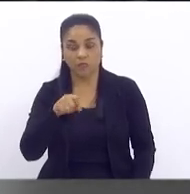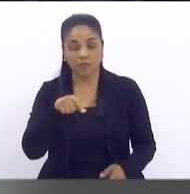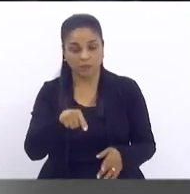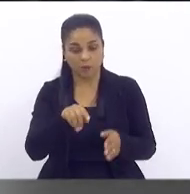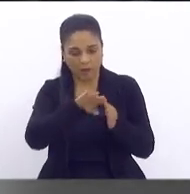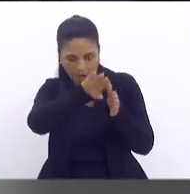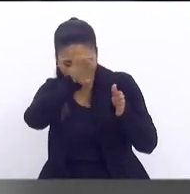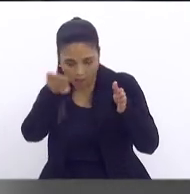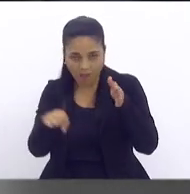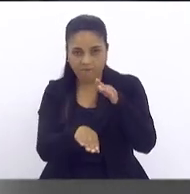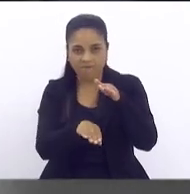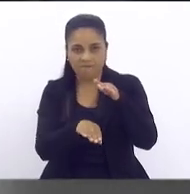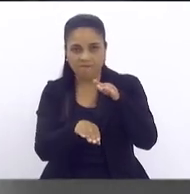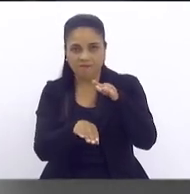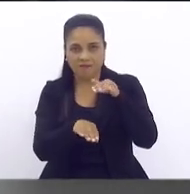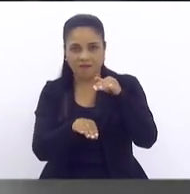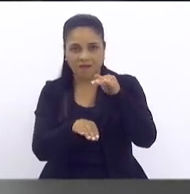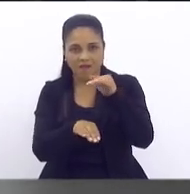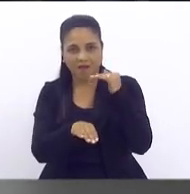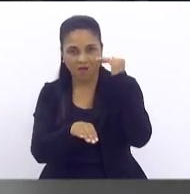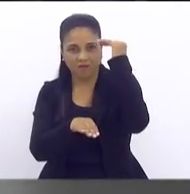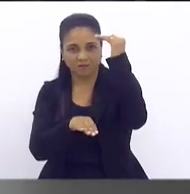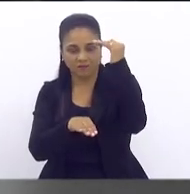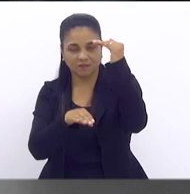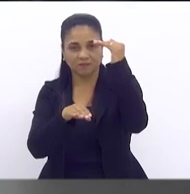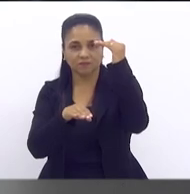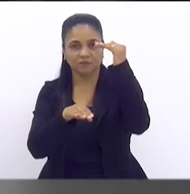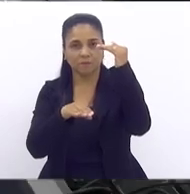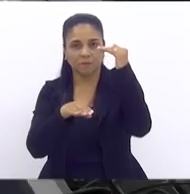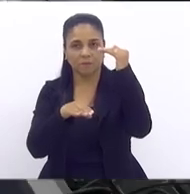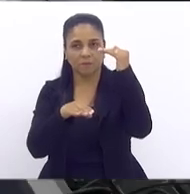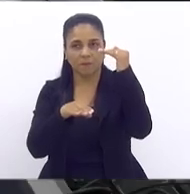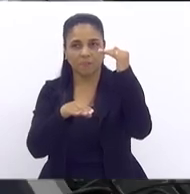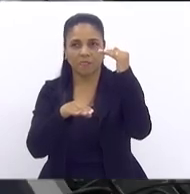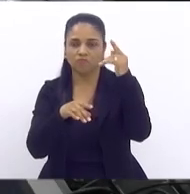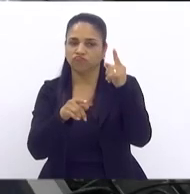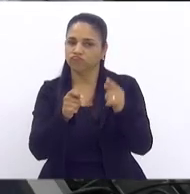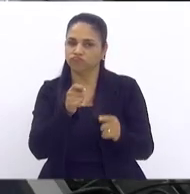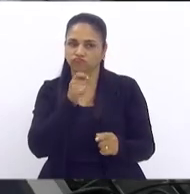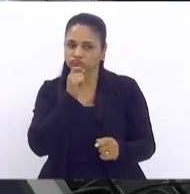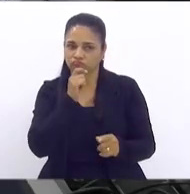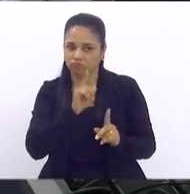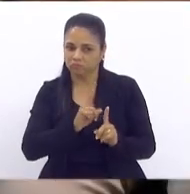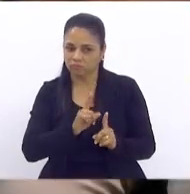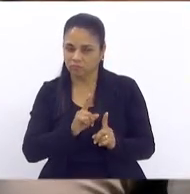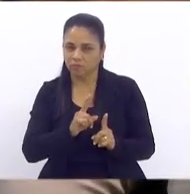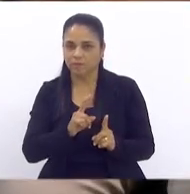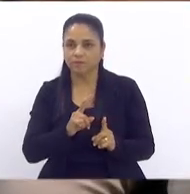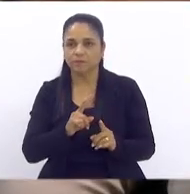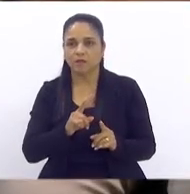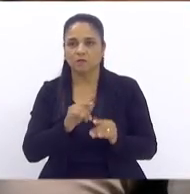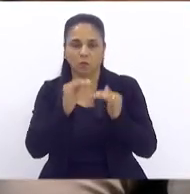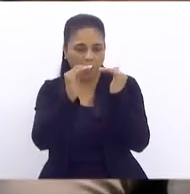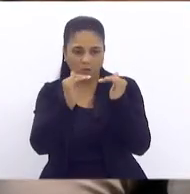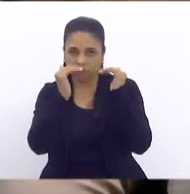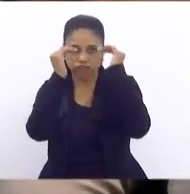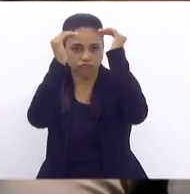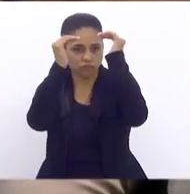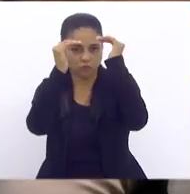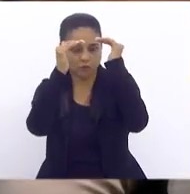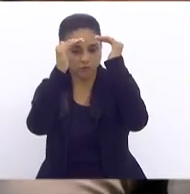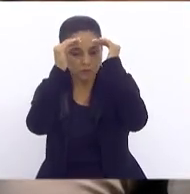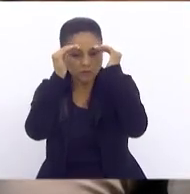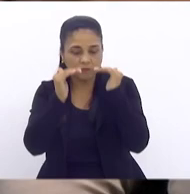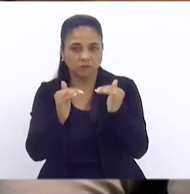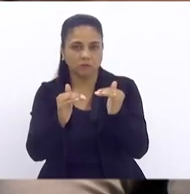inferior à autoridade marítima? Não há uma relação de subordinação